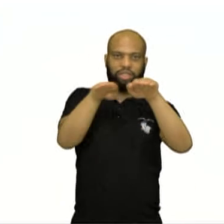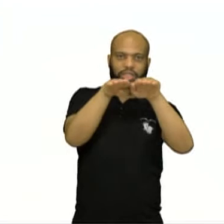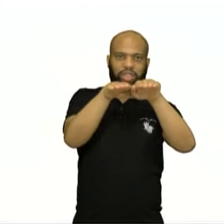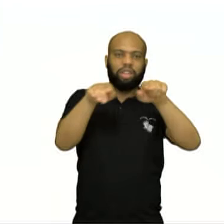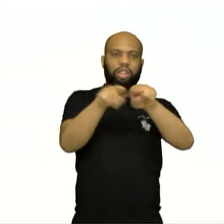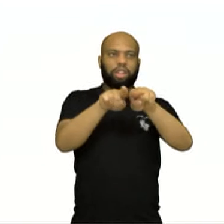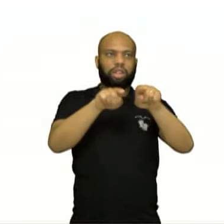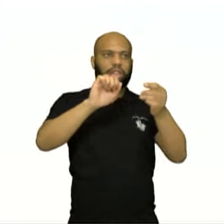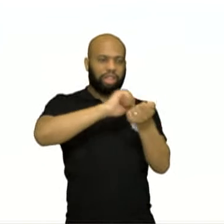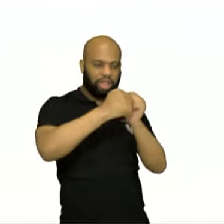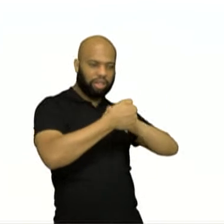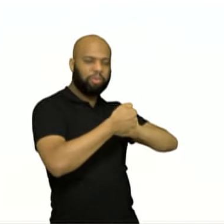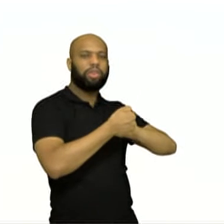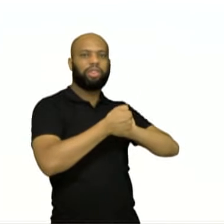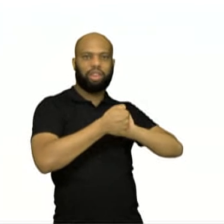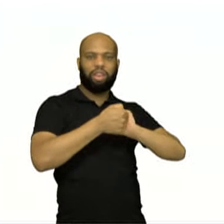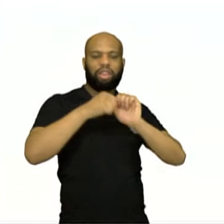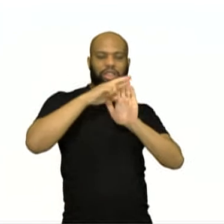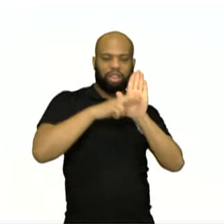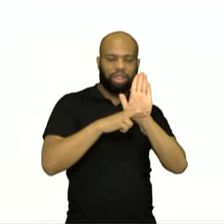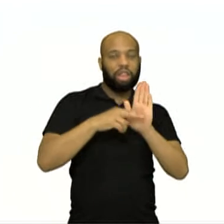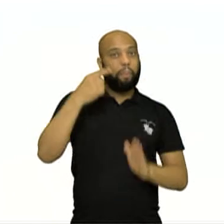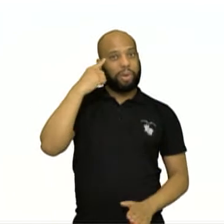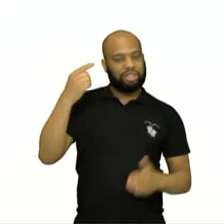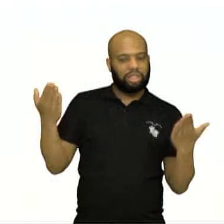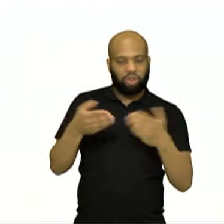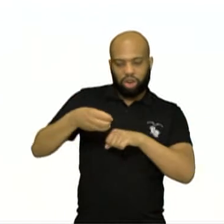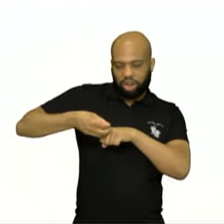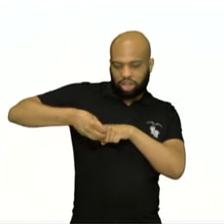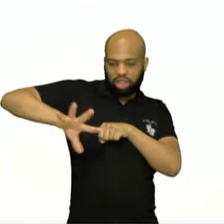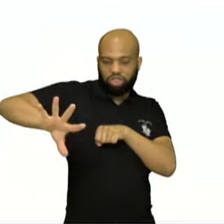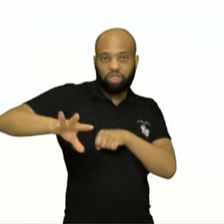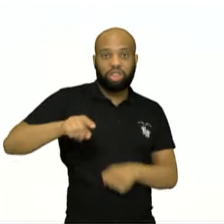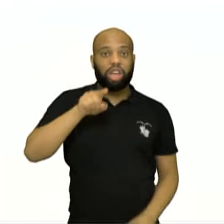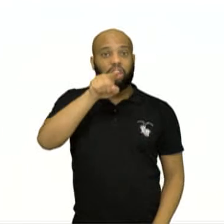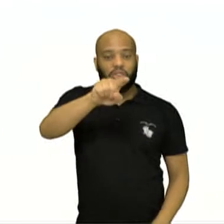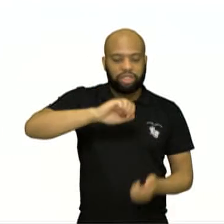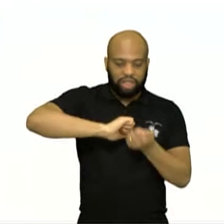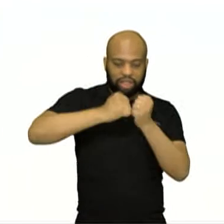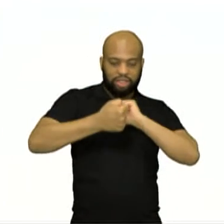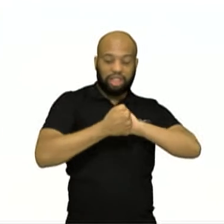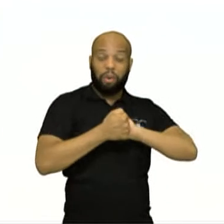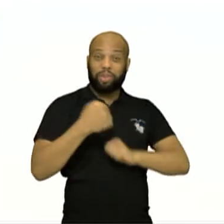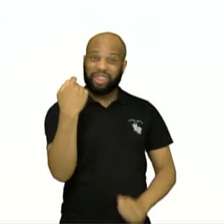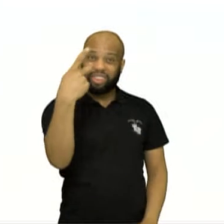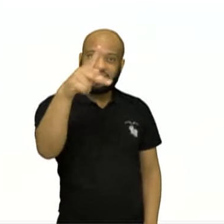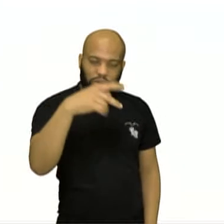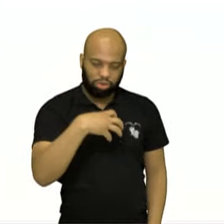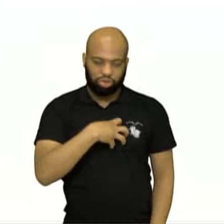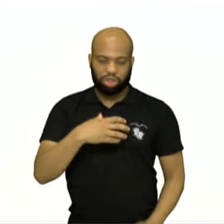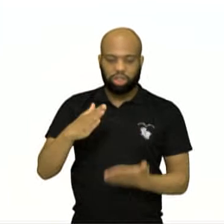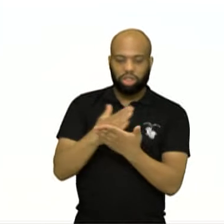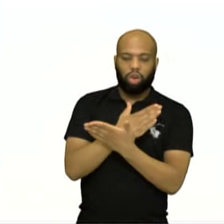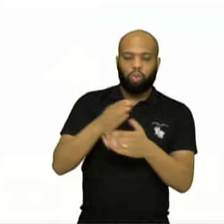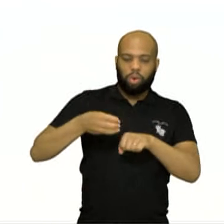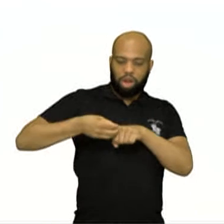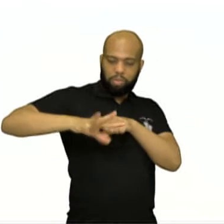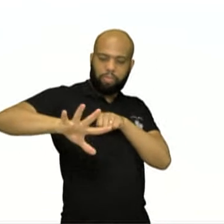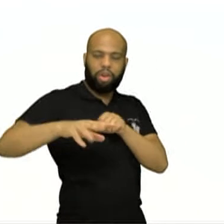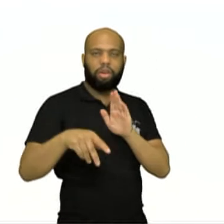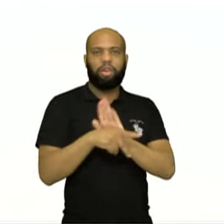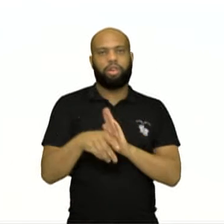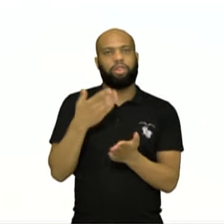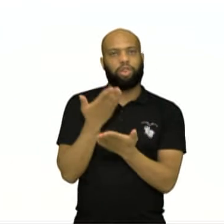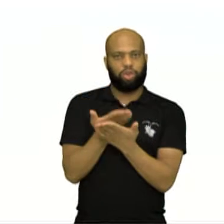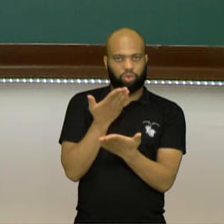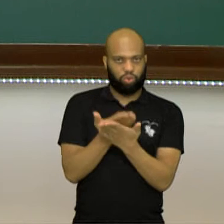regras, pensar um pouco nessas dicas para você, adaptar para a sua realidade algumas dicas de estudo, métodos